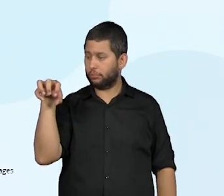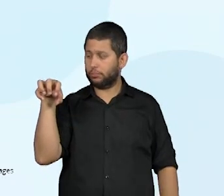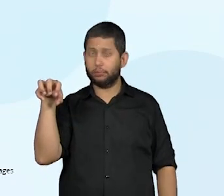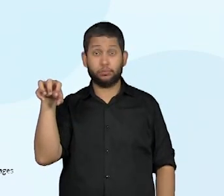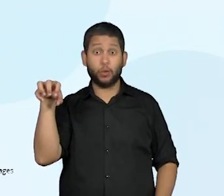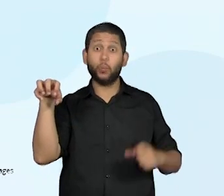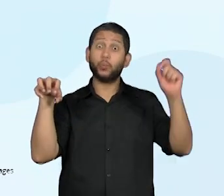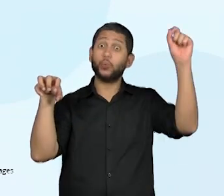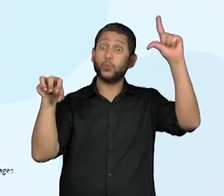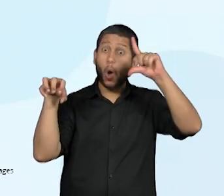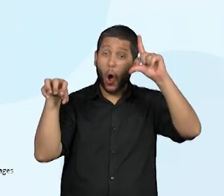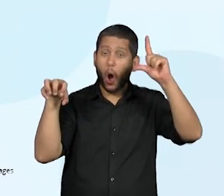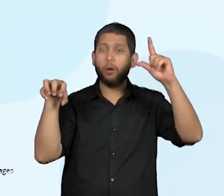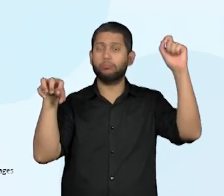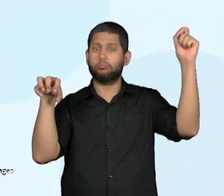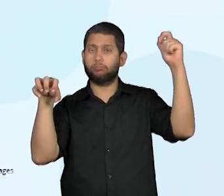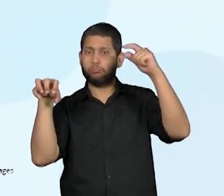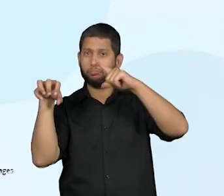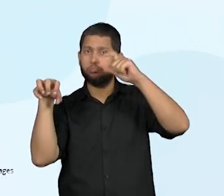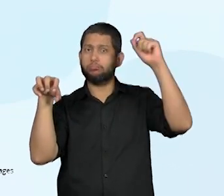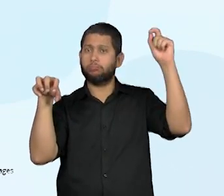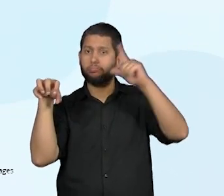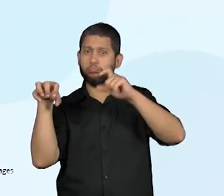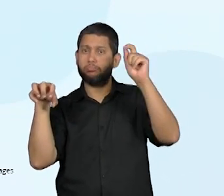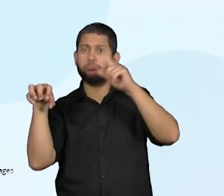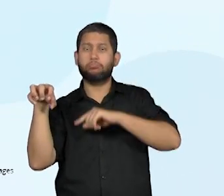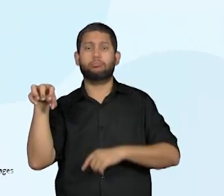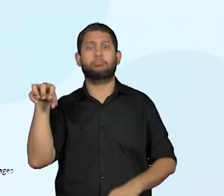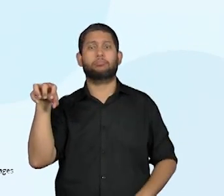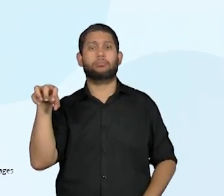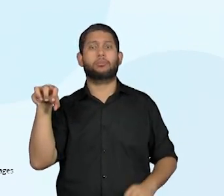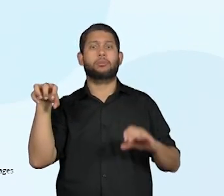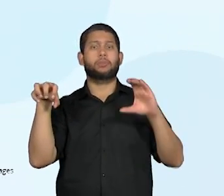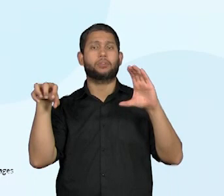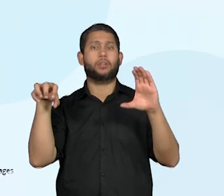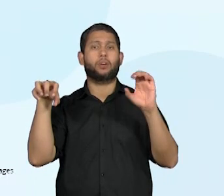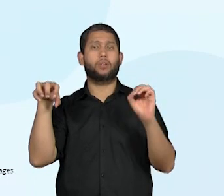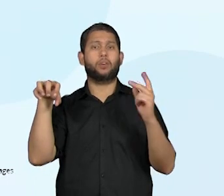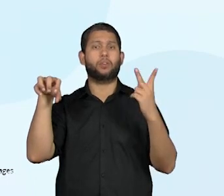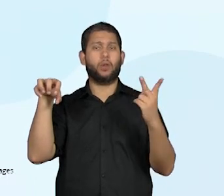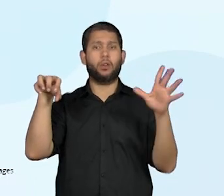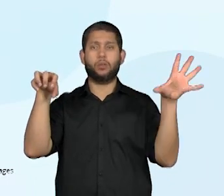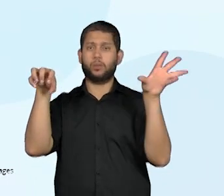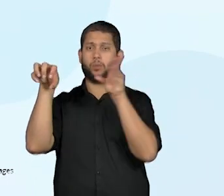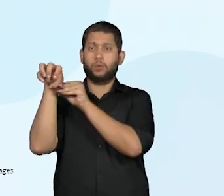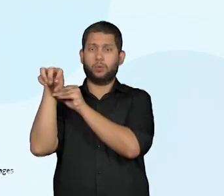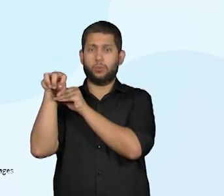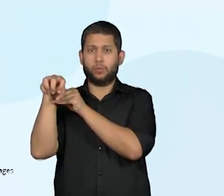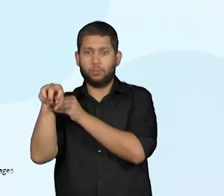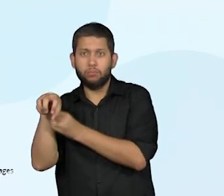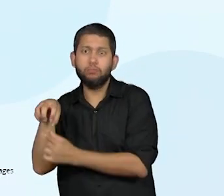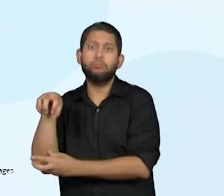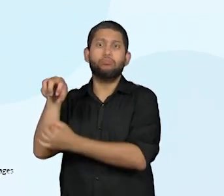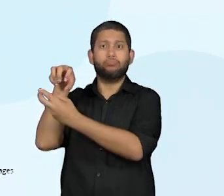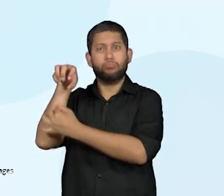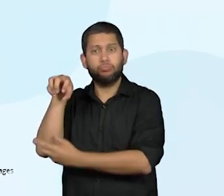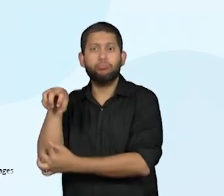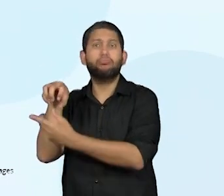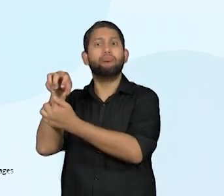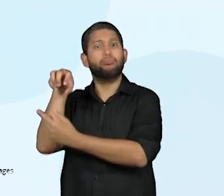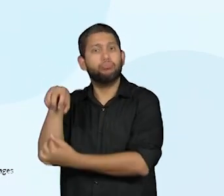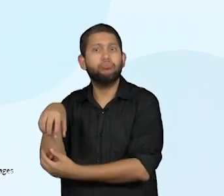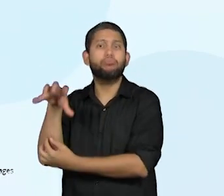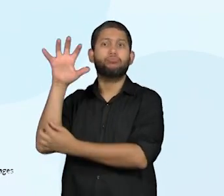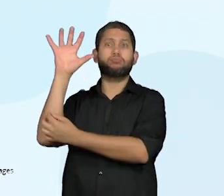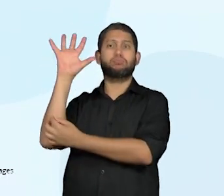sementes, não é? E perpetuar a vida aí. E o oxigênio a planta manda para o